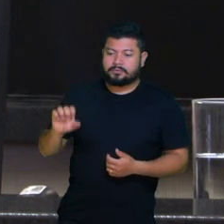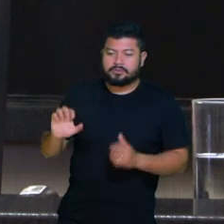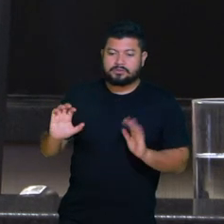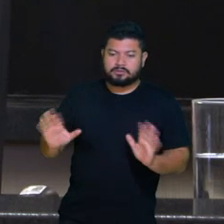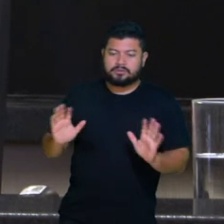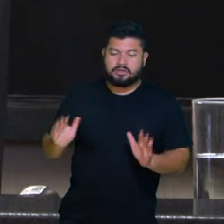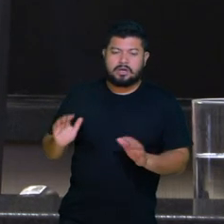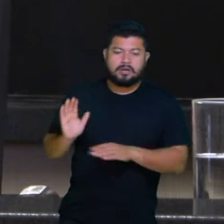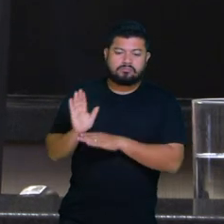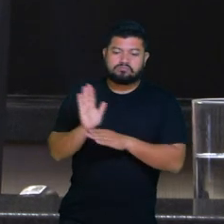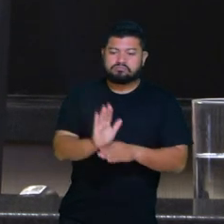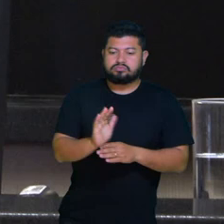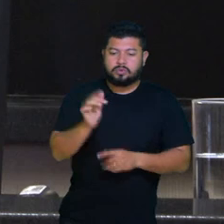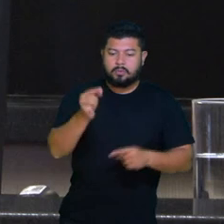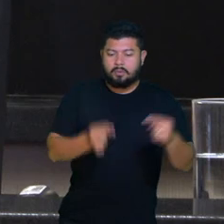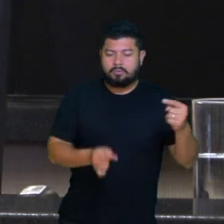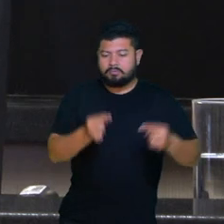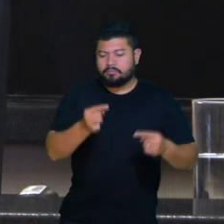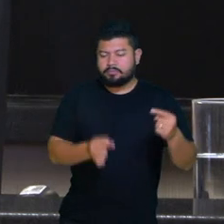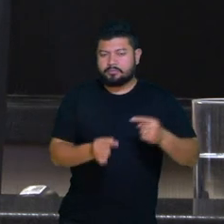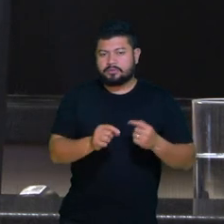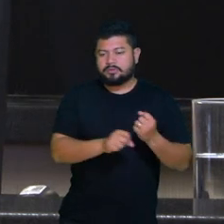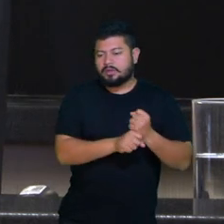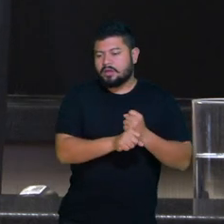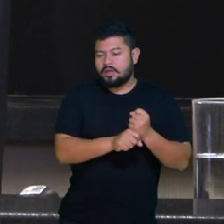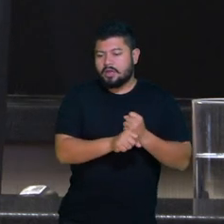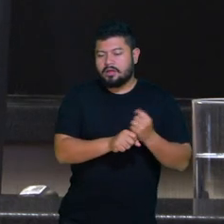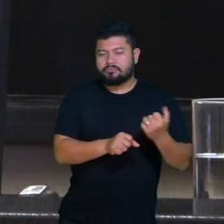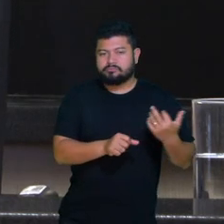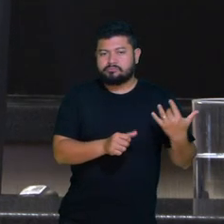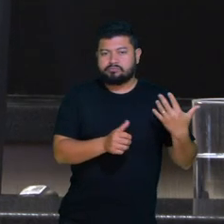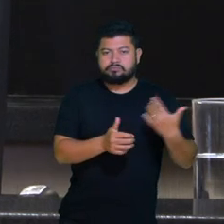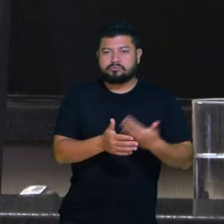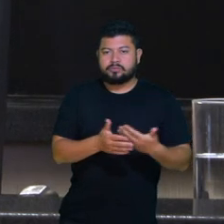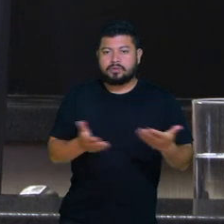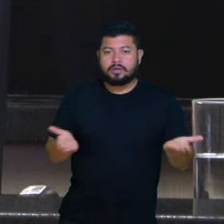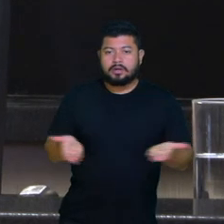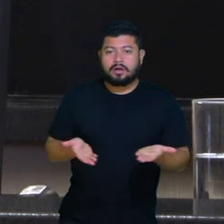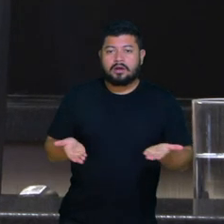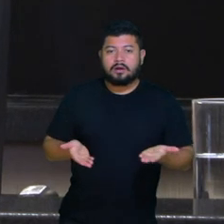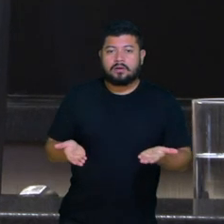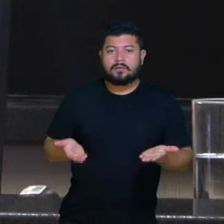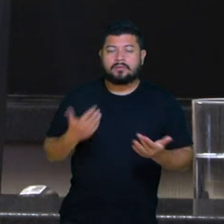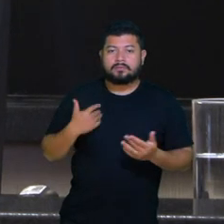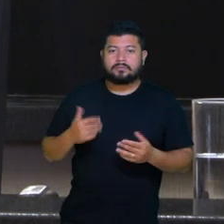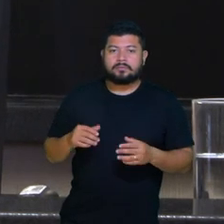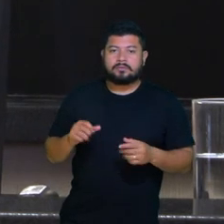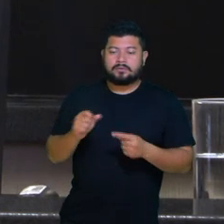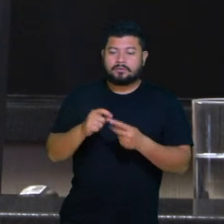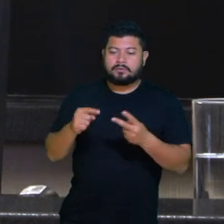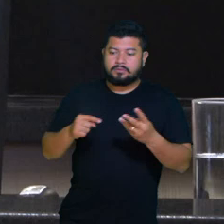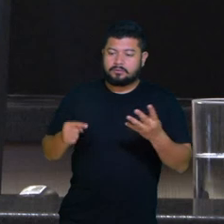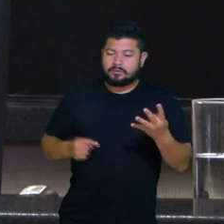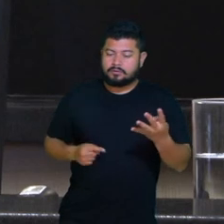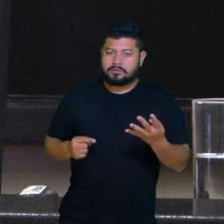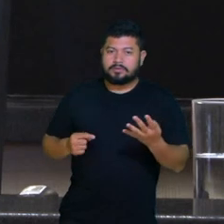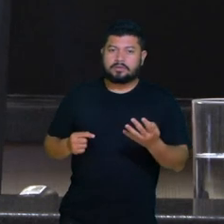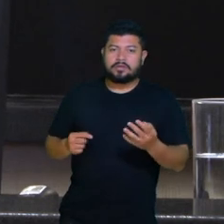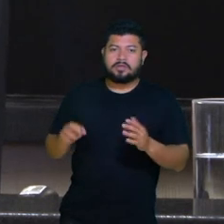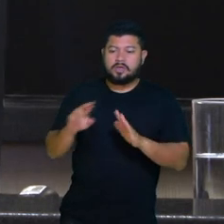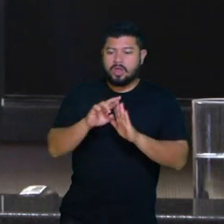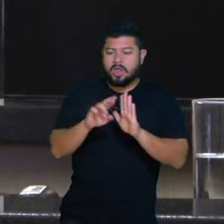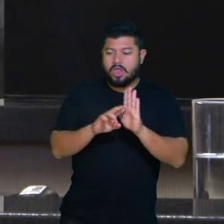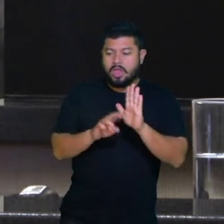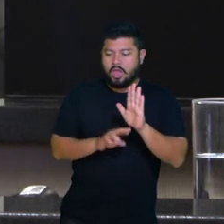últimos anos principalmente né na em algumas diretrizes de formação de professores tá